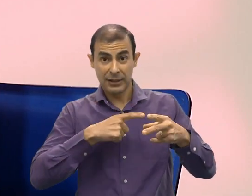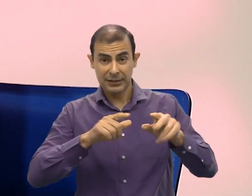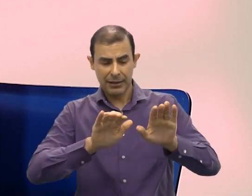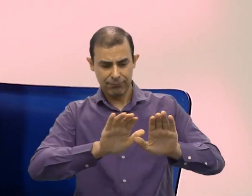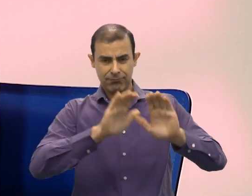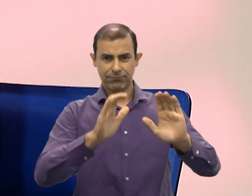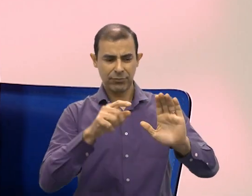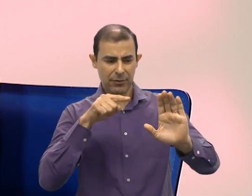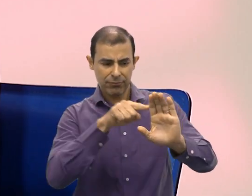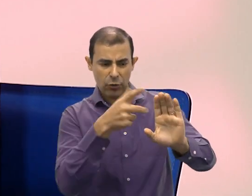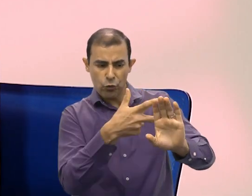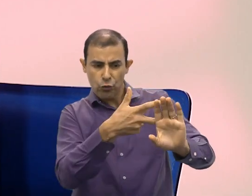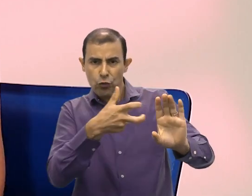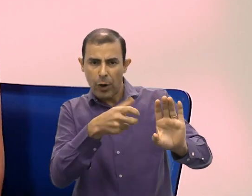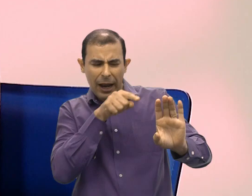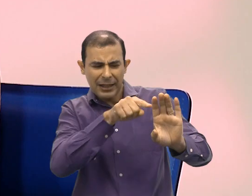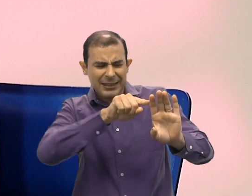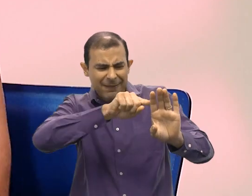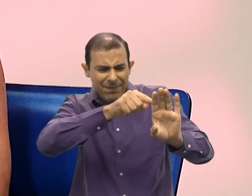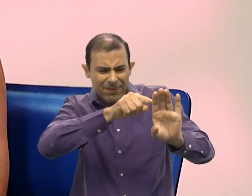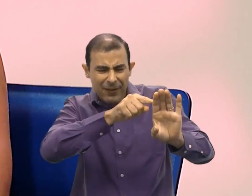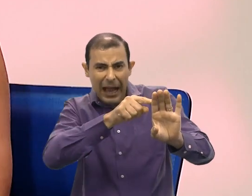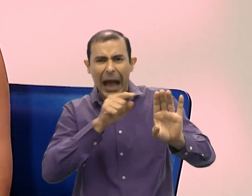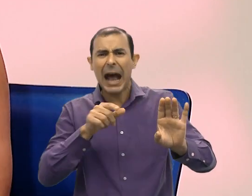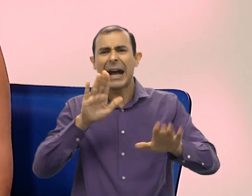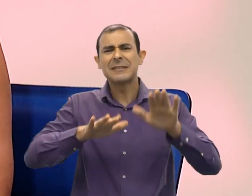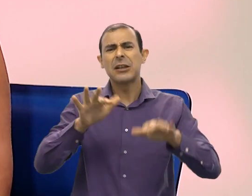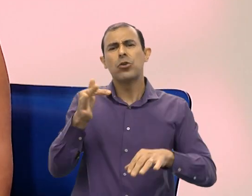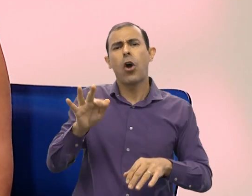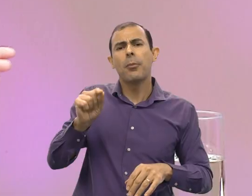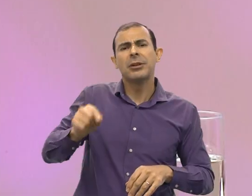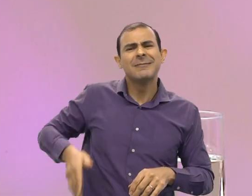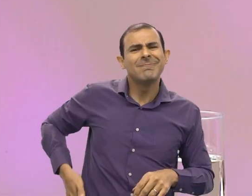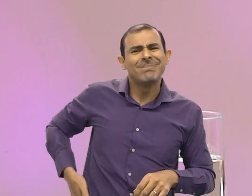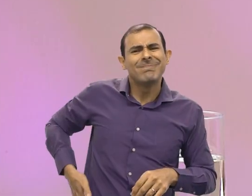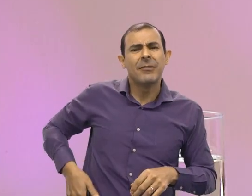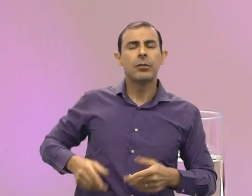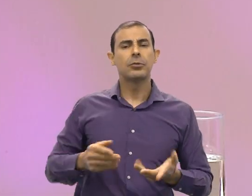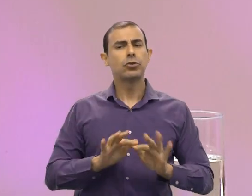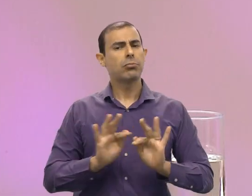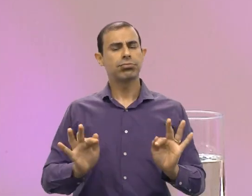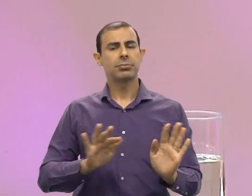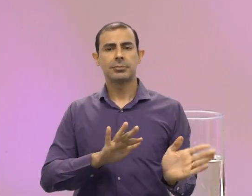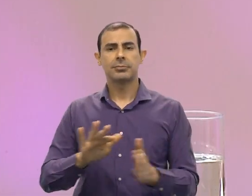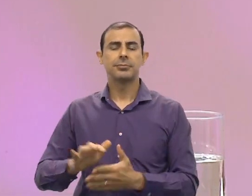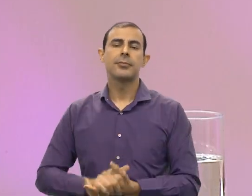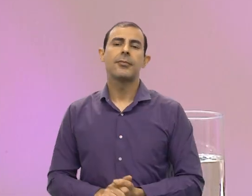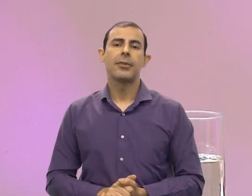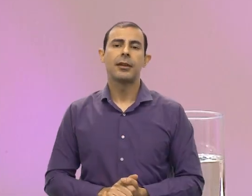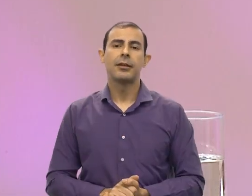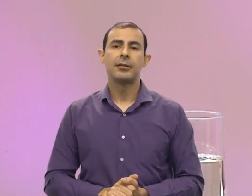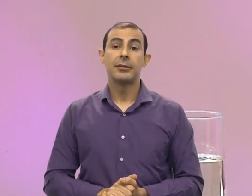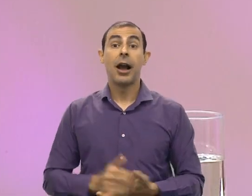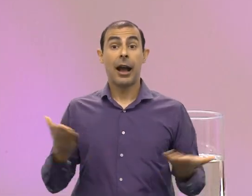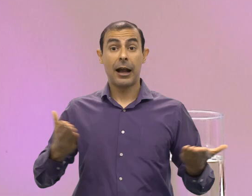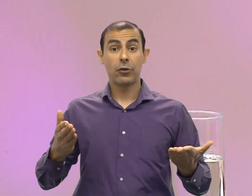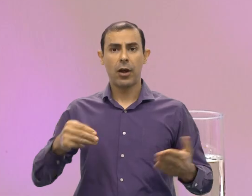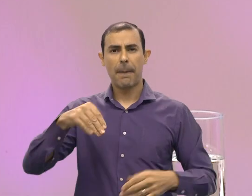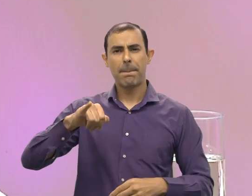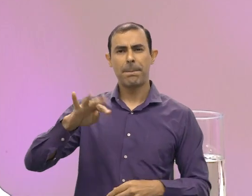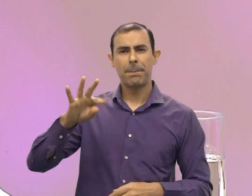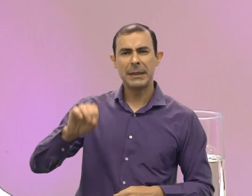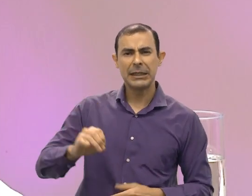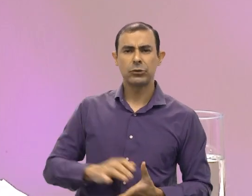e que se resolve com um medicamento simples para dor. E agora que a gente tirou um pouco essa questão do mito, né, do medo